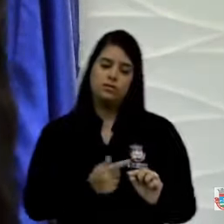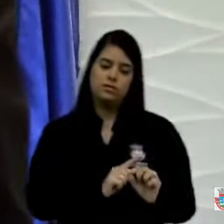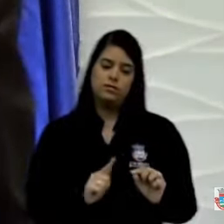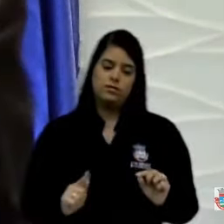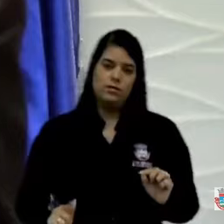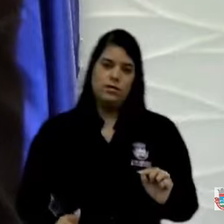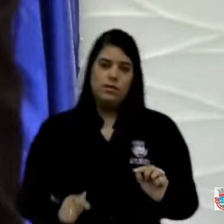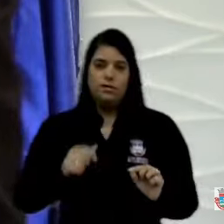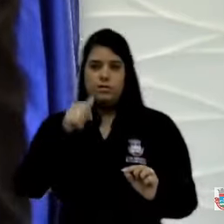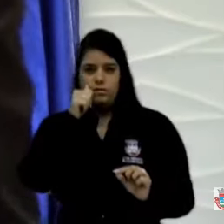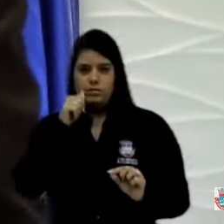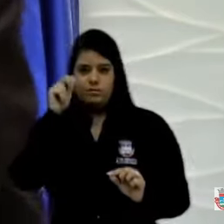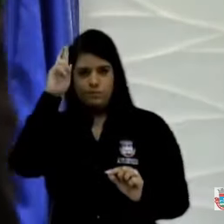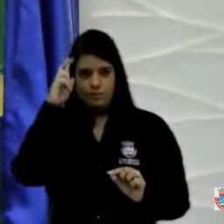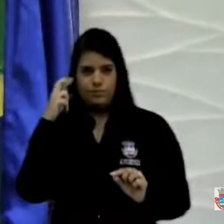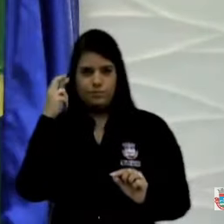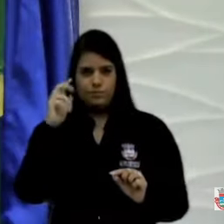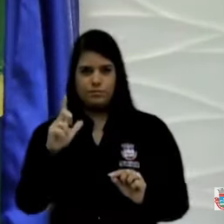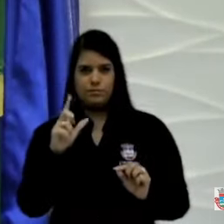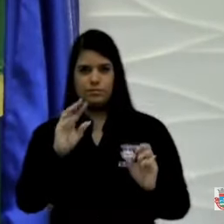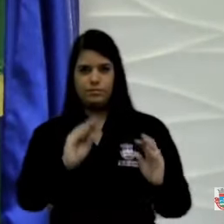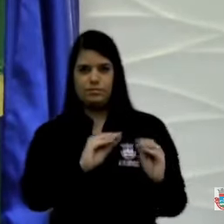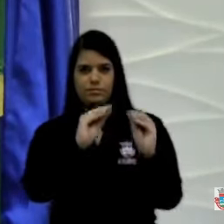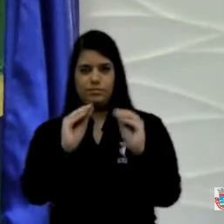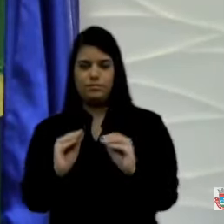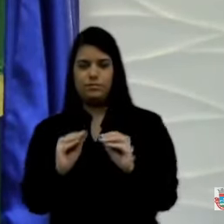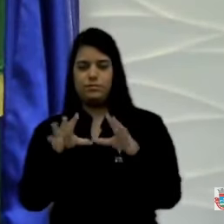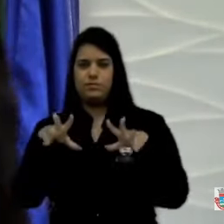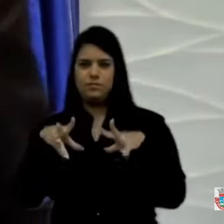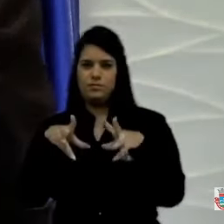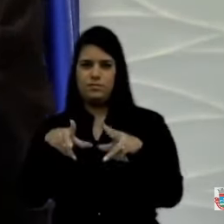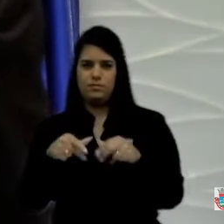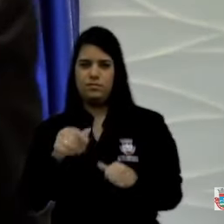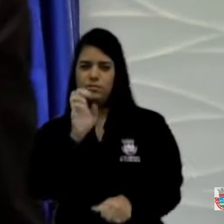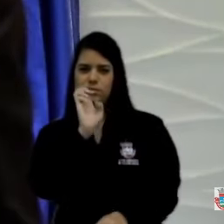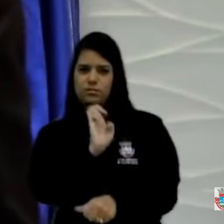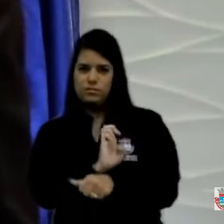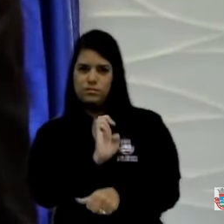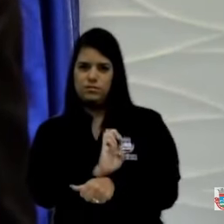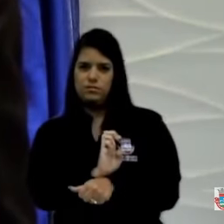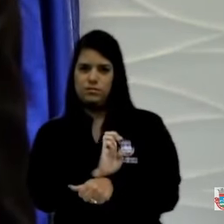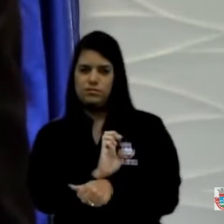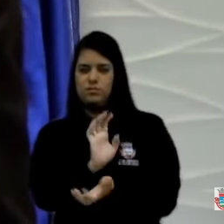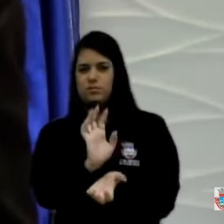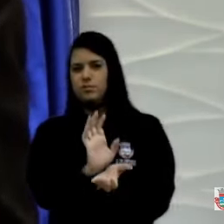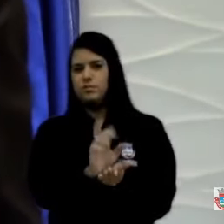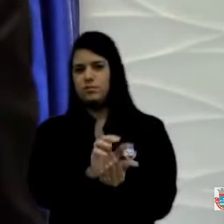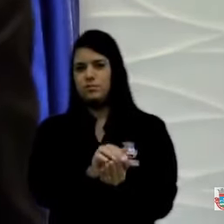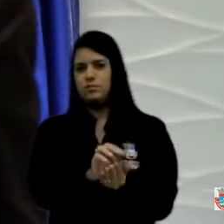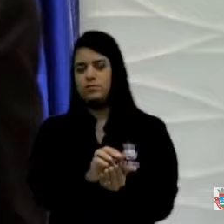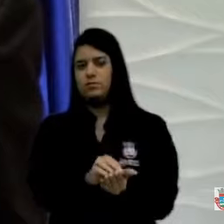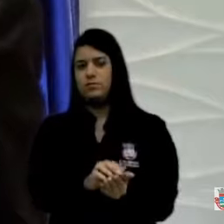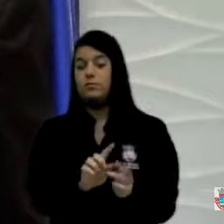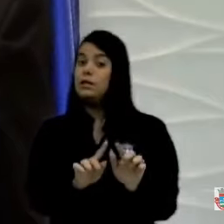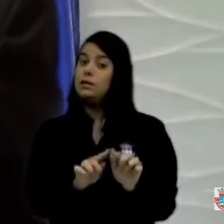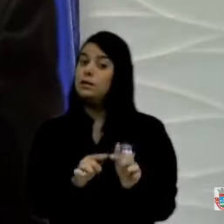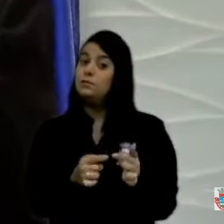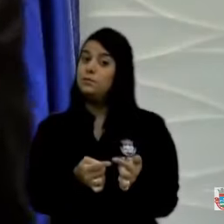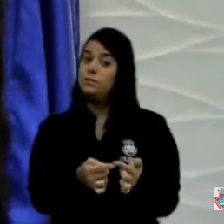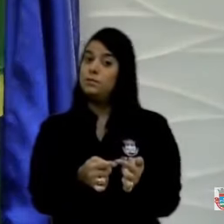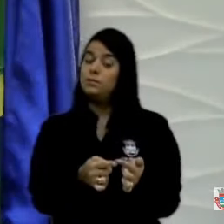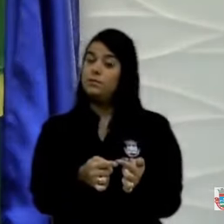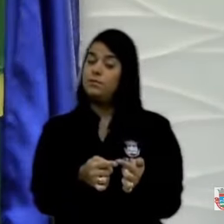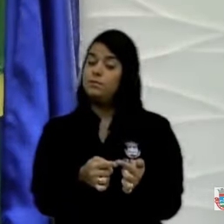todo o estado de Pernambuco, com exceção da ilha de Fernando de Noronha. Com exceção da ilha de Fernando de